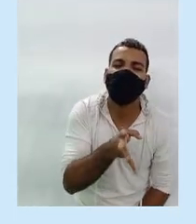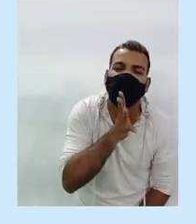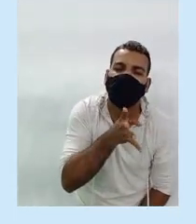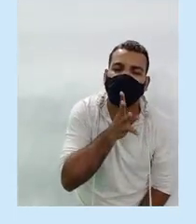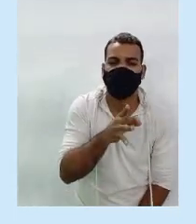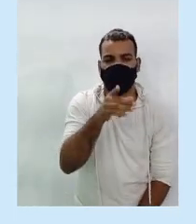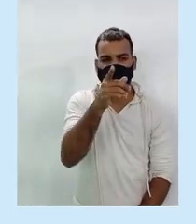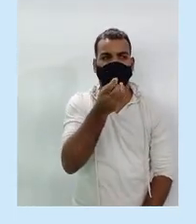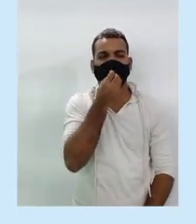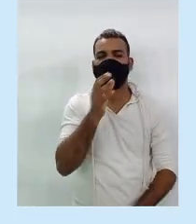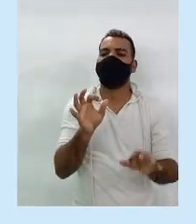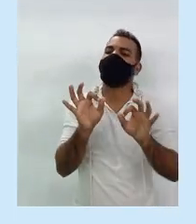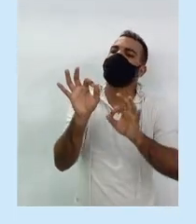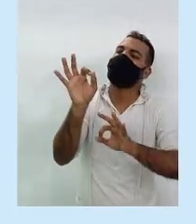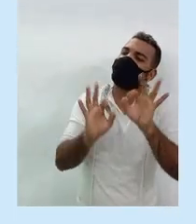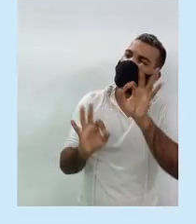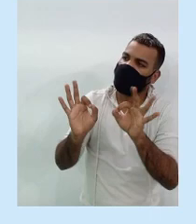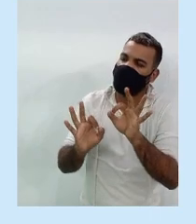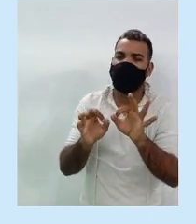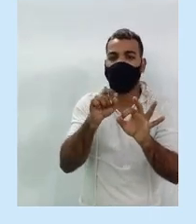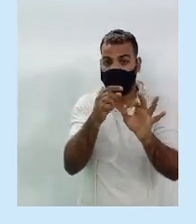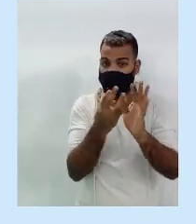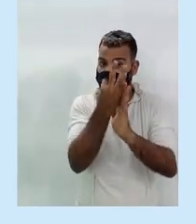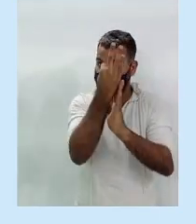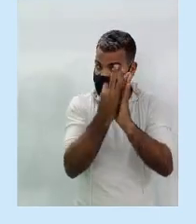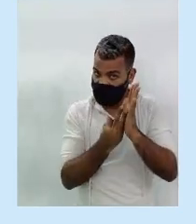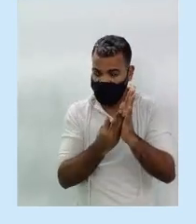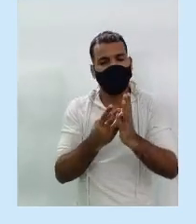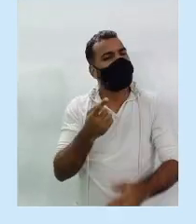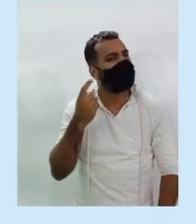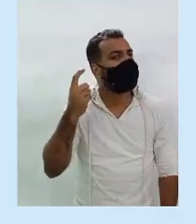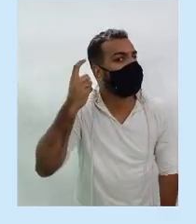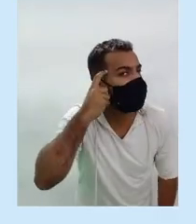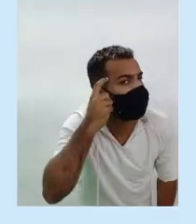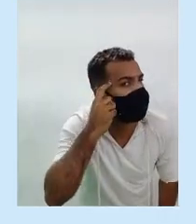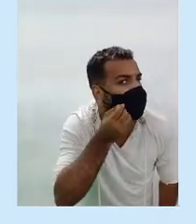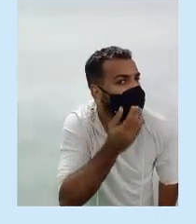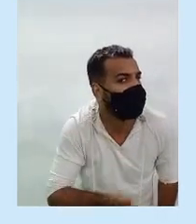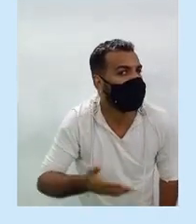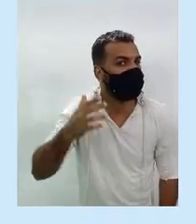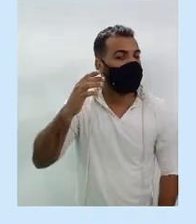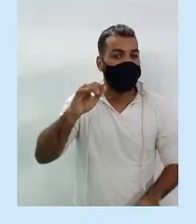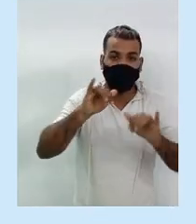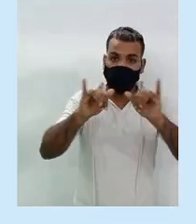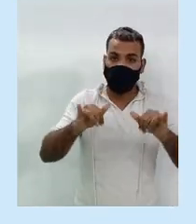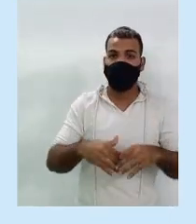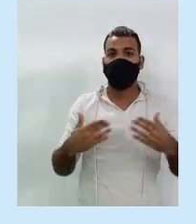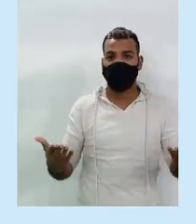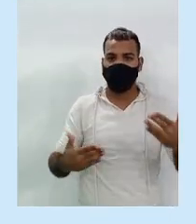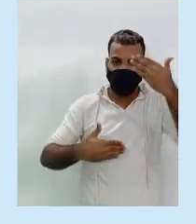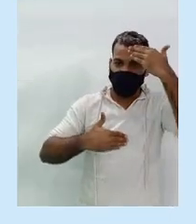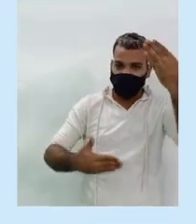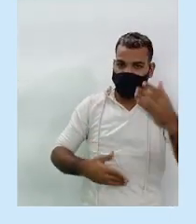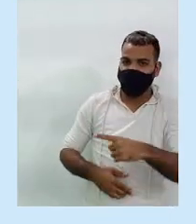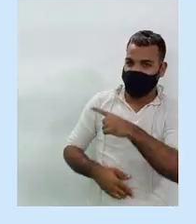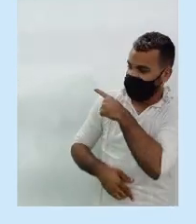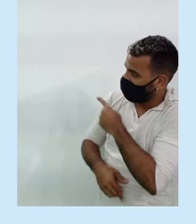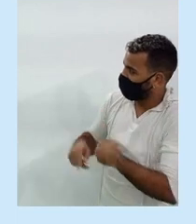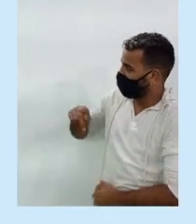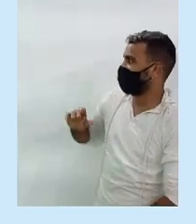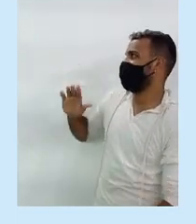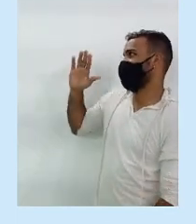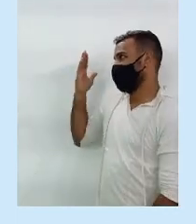certo, a organização de um texto, pensem bem na notícia. Antes de mais nada, agradeço também ao